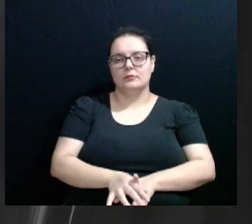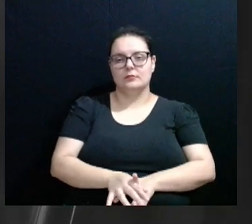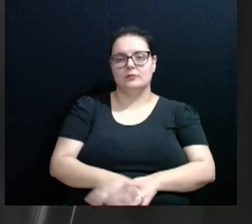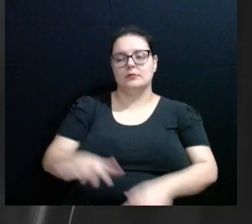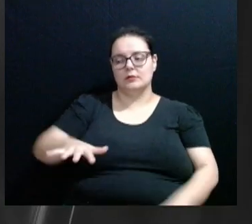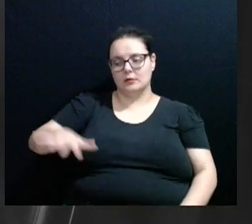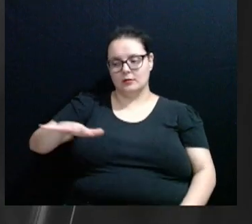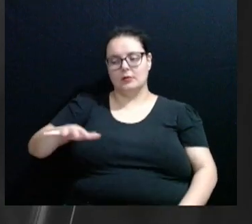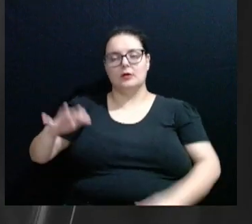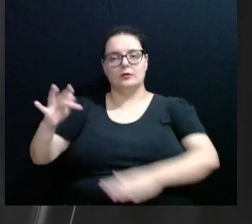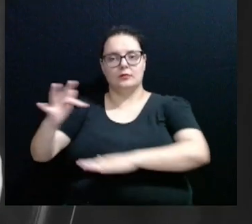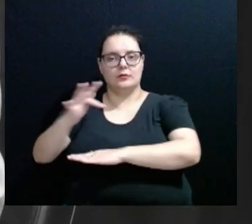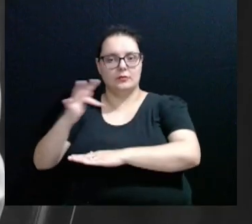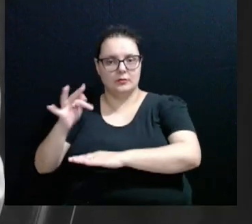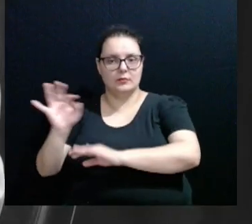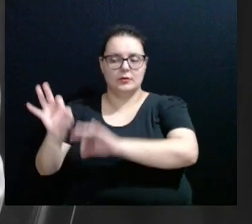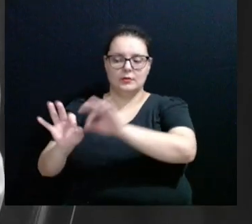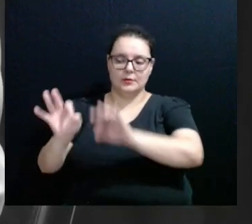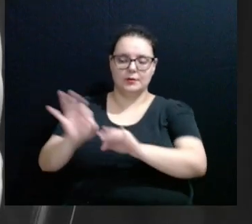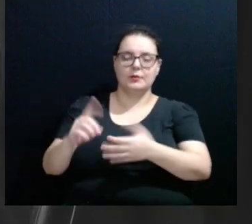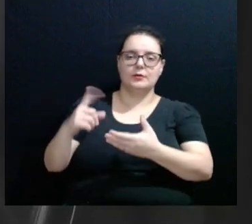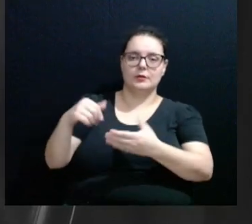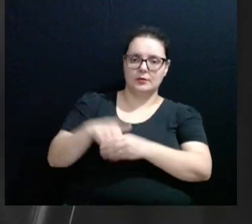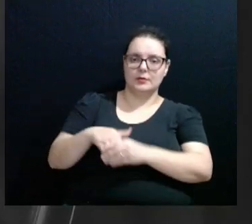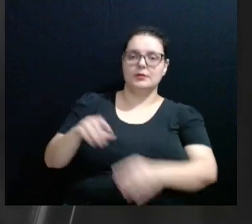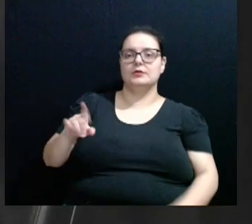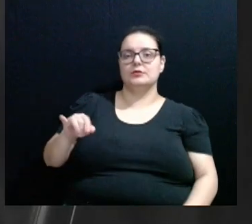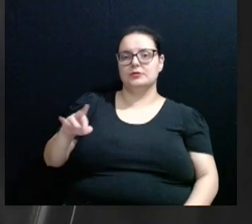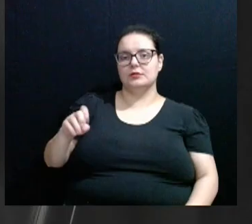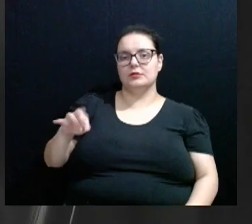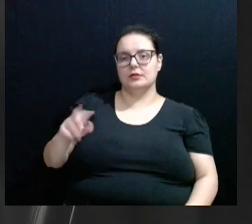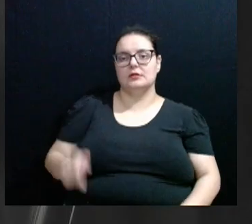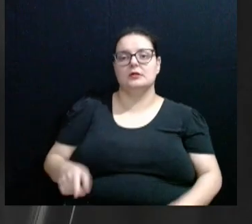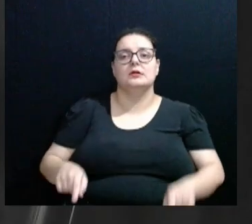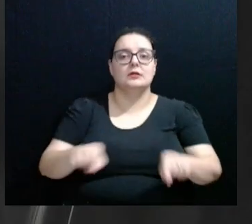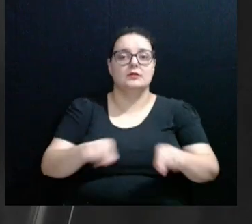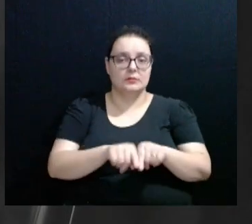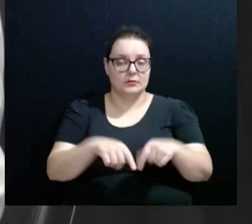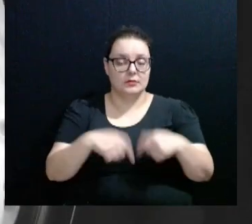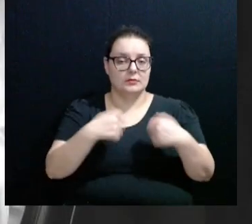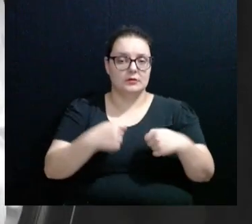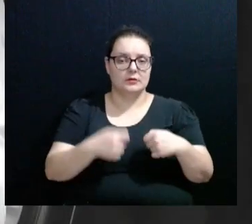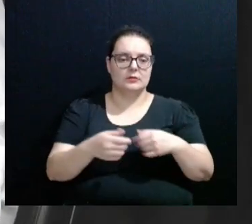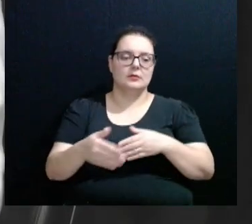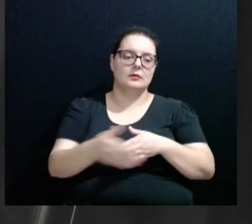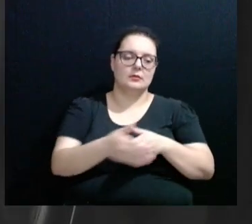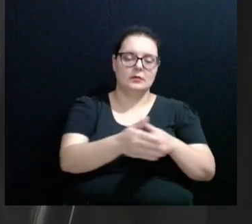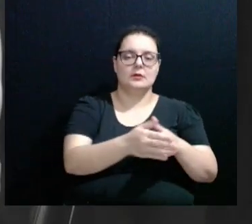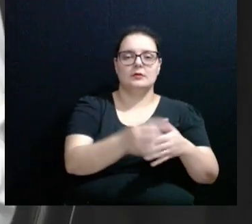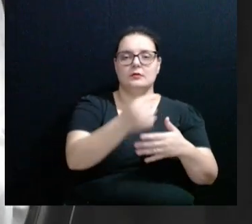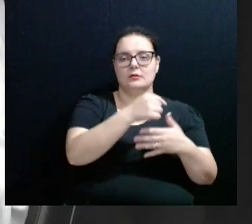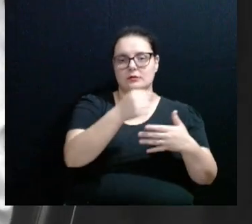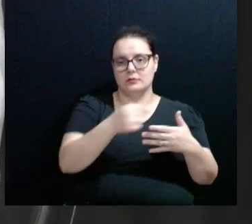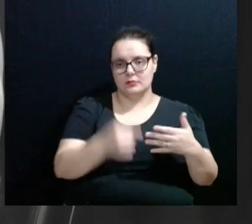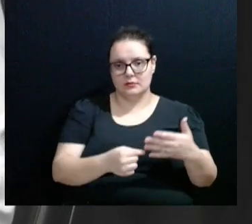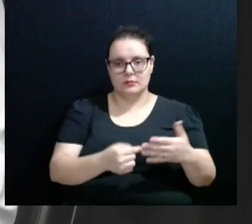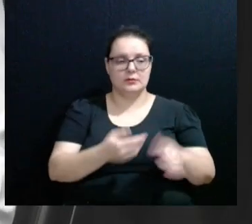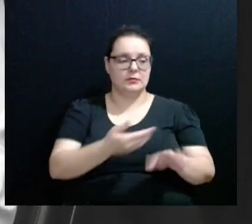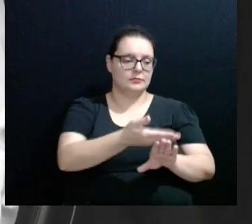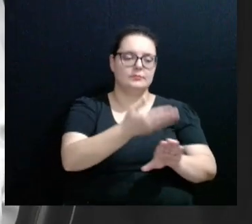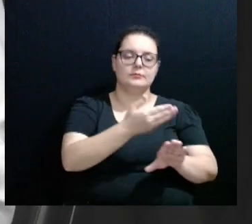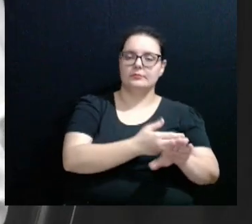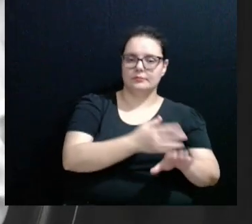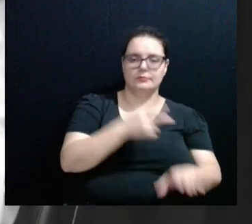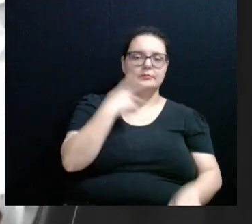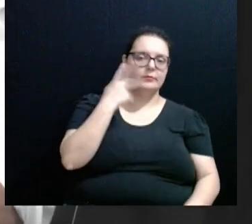formal da gente organizar essa eleição indireta e, ao mesmo tempo, a gente teve que conduzir as questões de bastidores políticos,